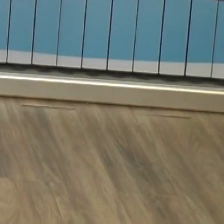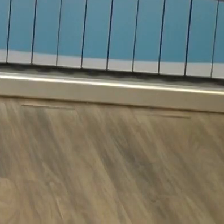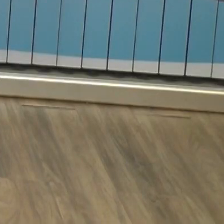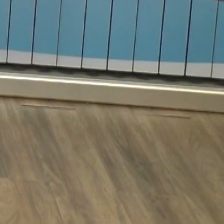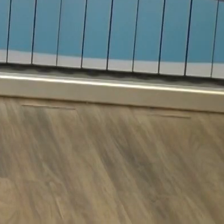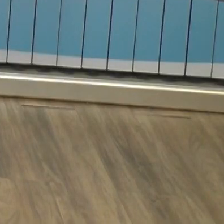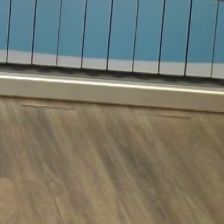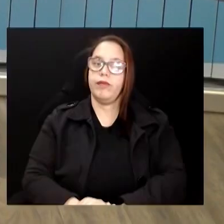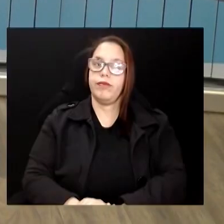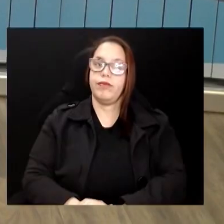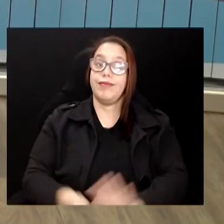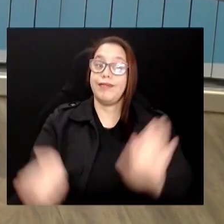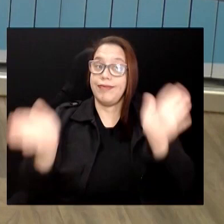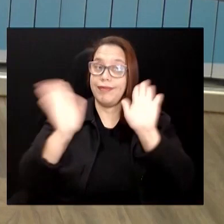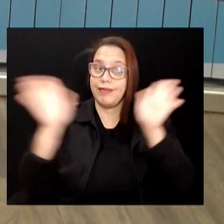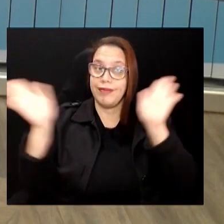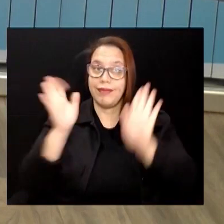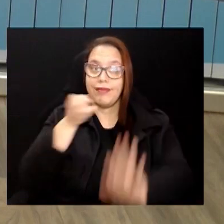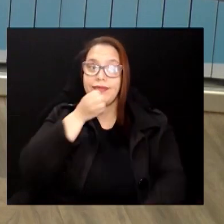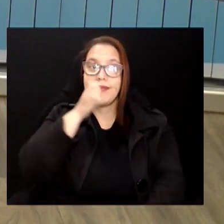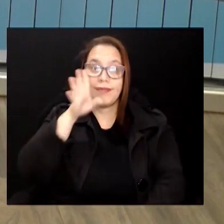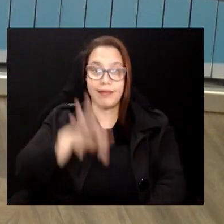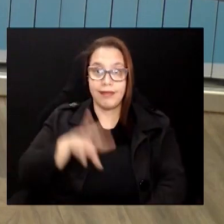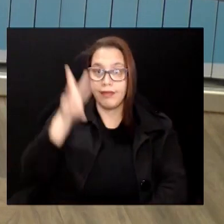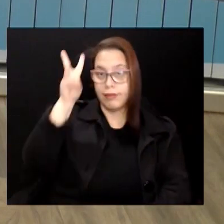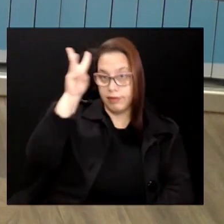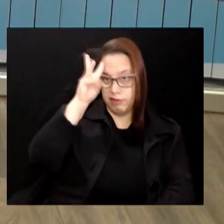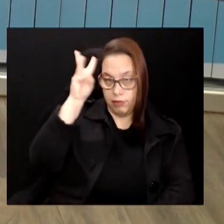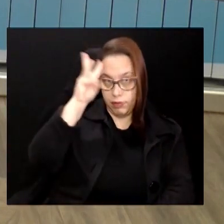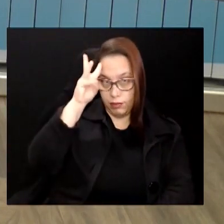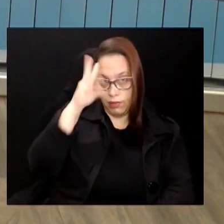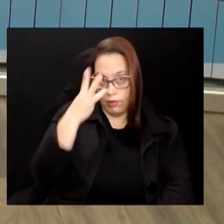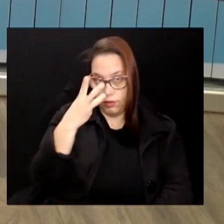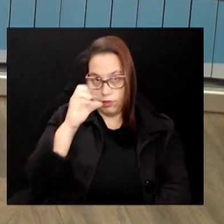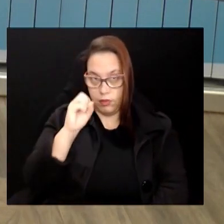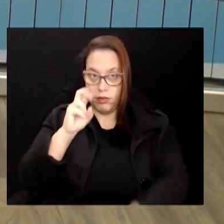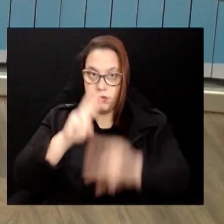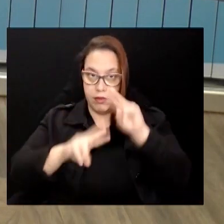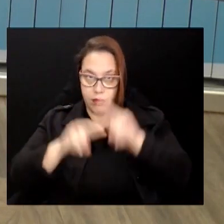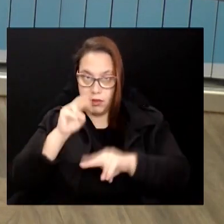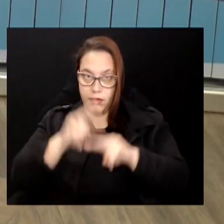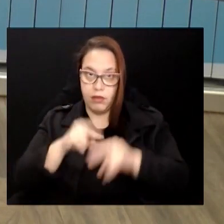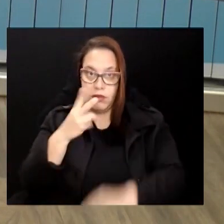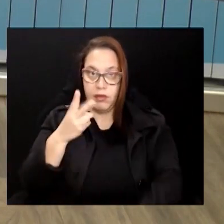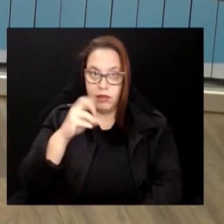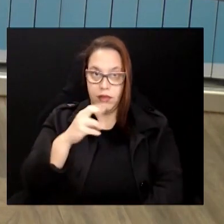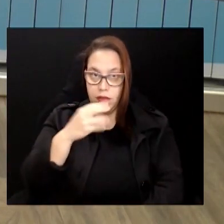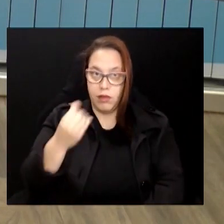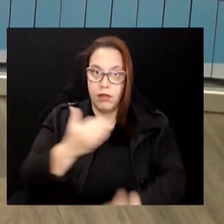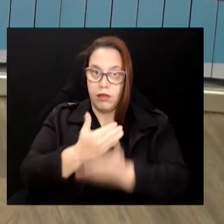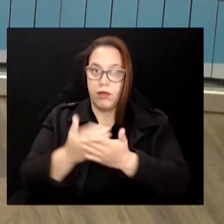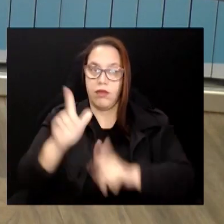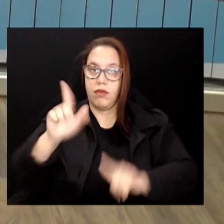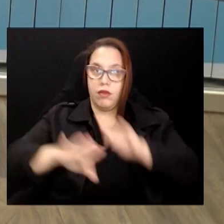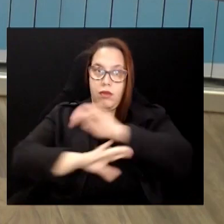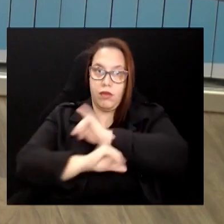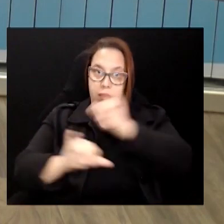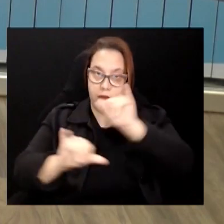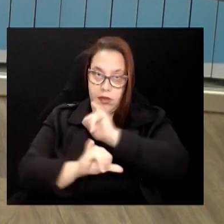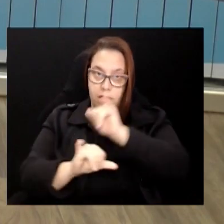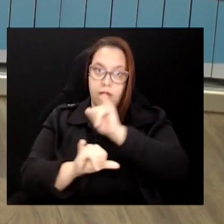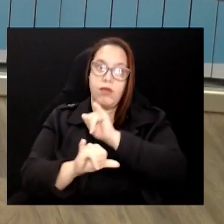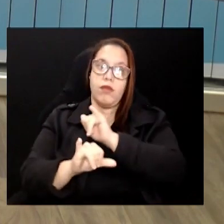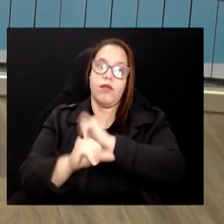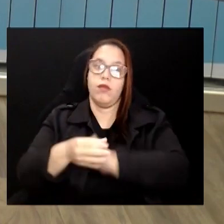Olá, boa tarde. Terça-feira, 30 de junho de 2026. Começa agora o Jornal Câmara Notícia, ao